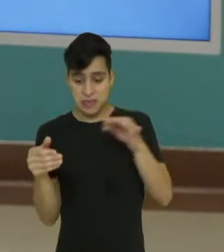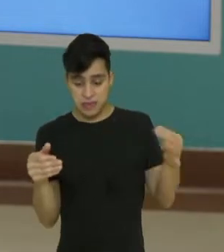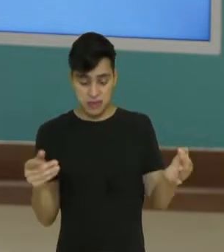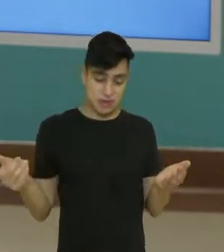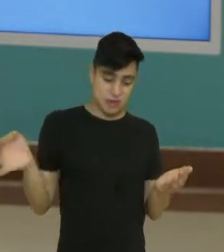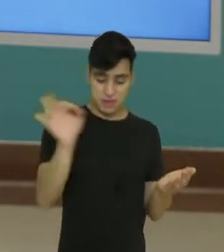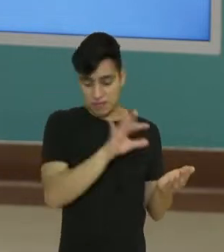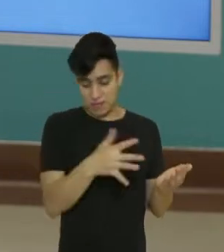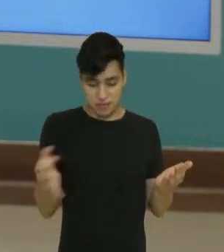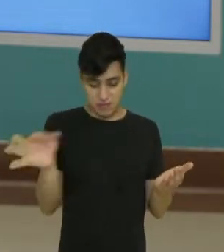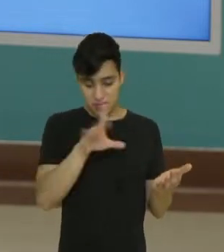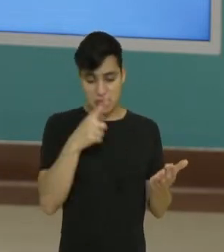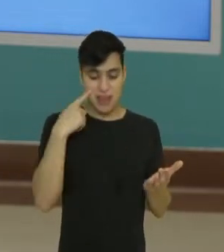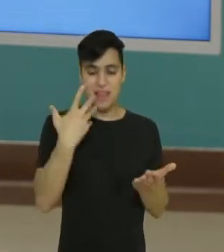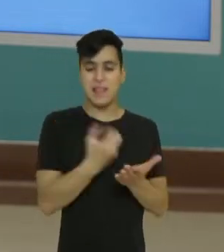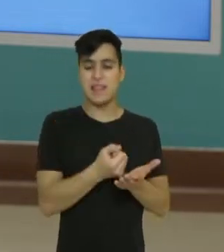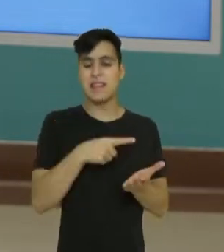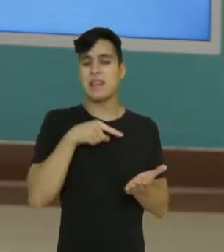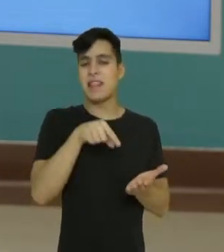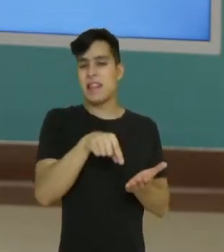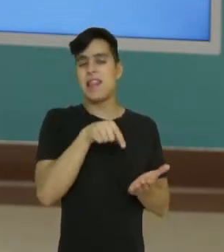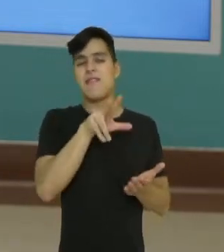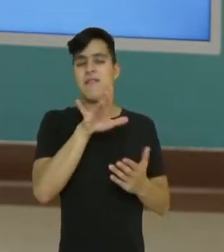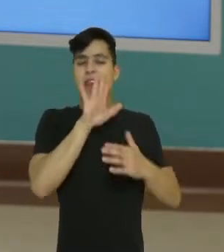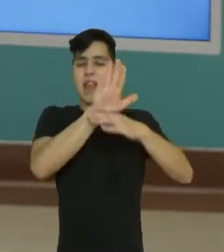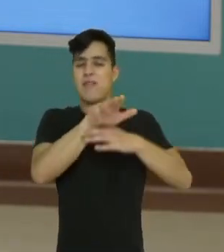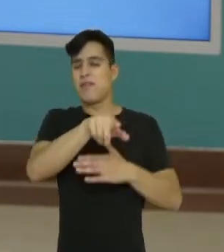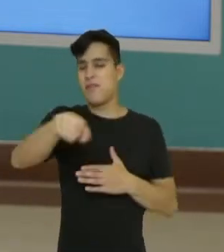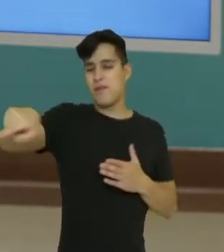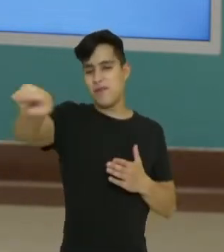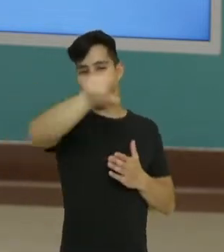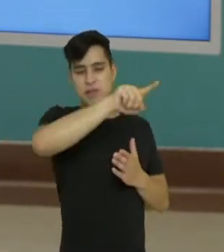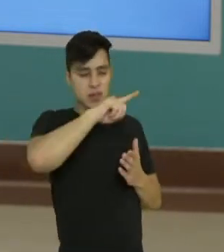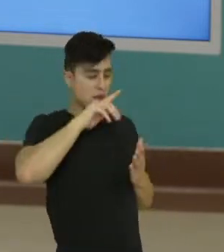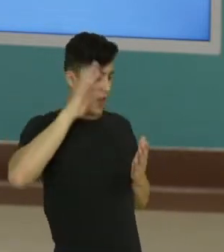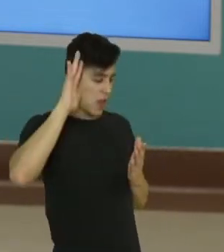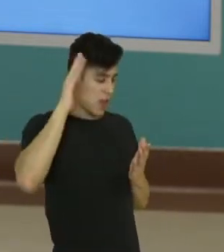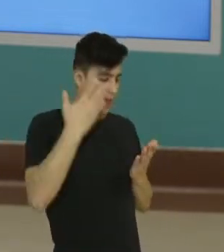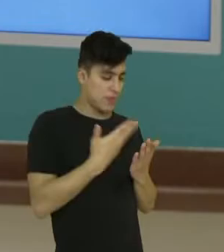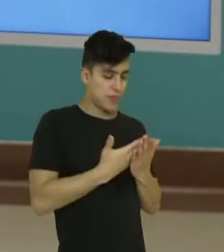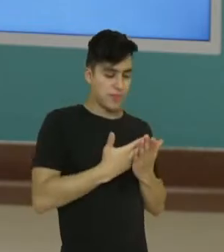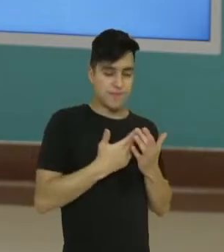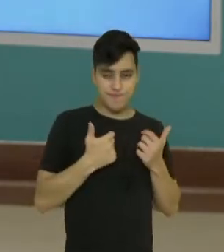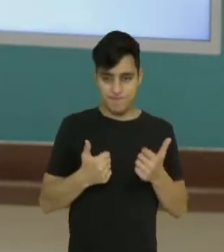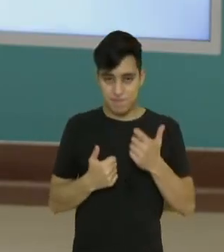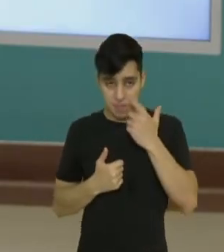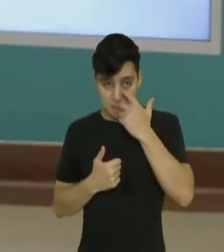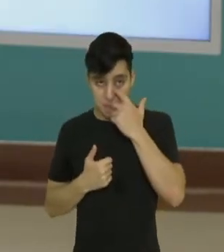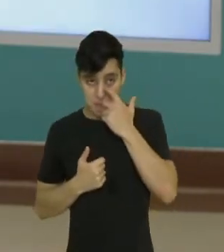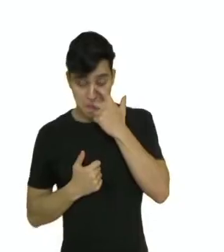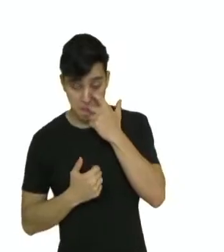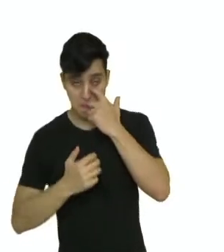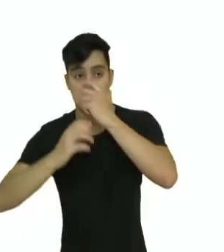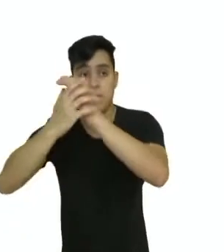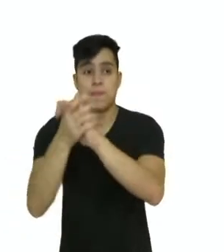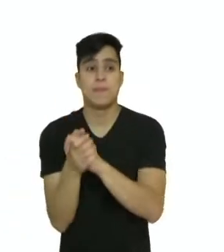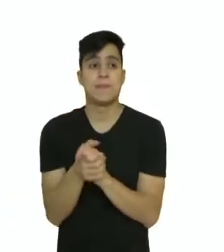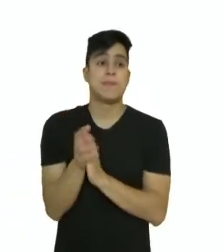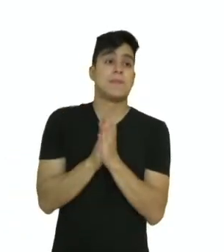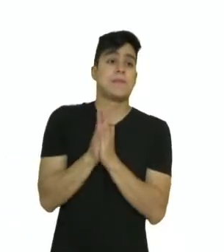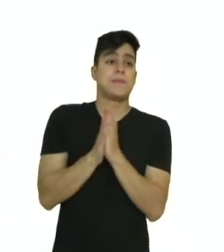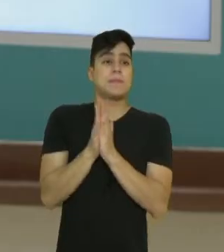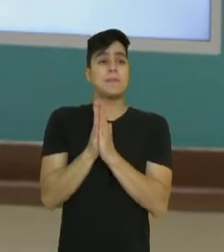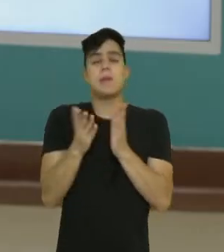tudo anotadinho. E com certeza vai te auxiliar e contribuir nos seus estudos. Então vamos lá? Quais são